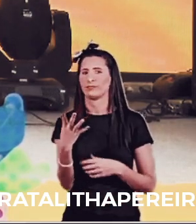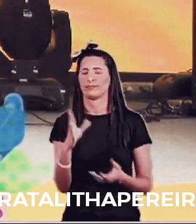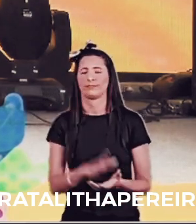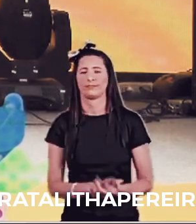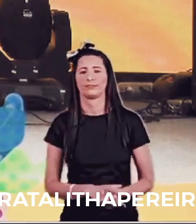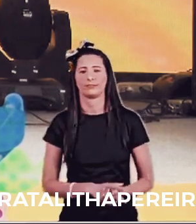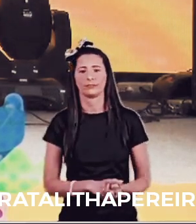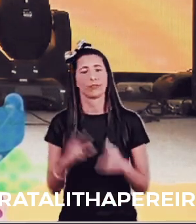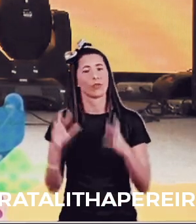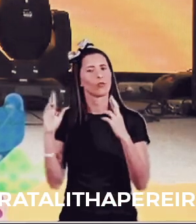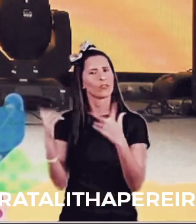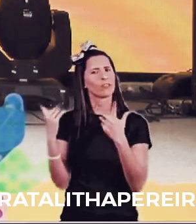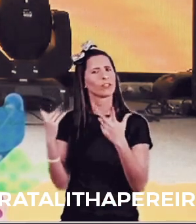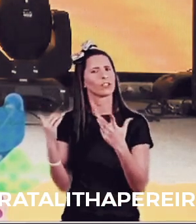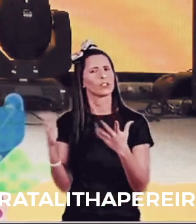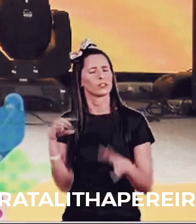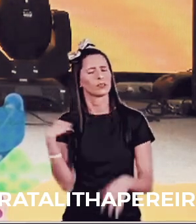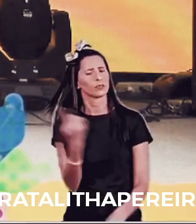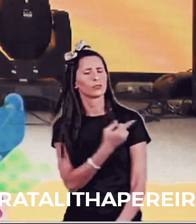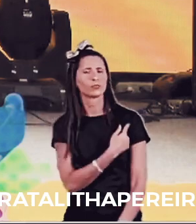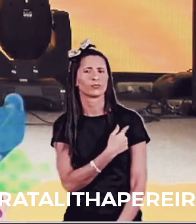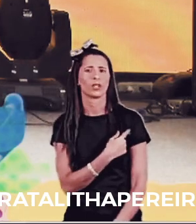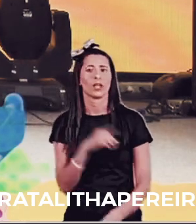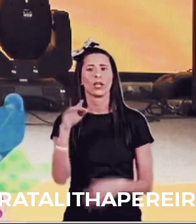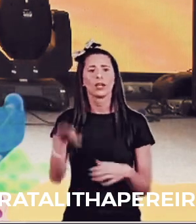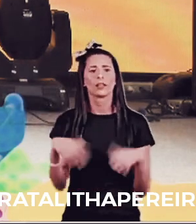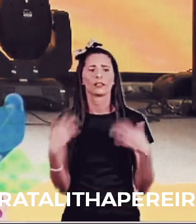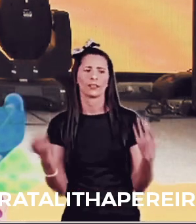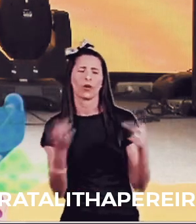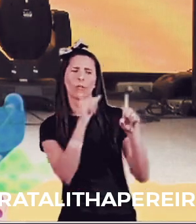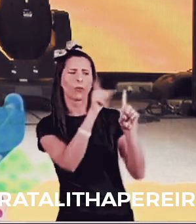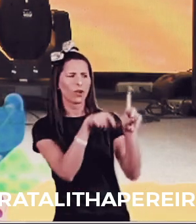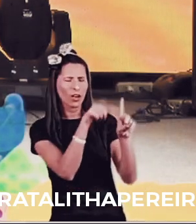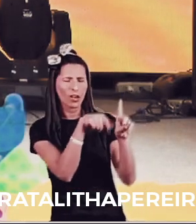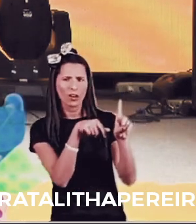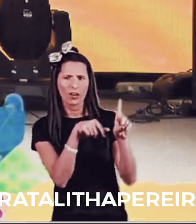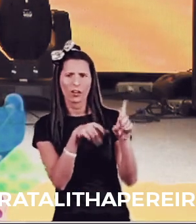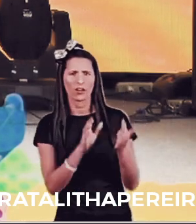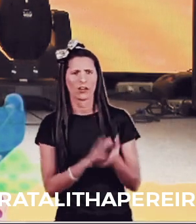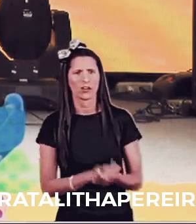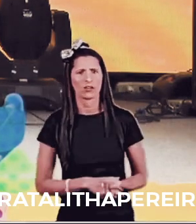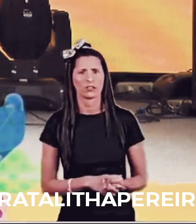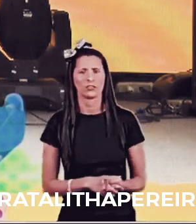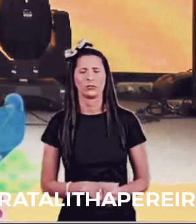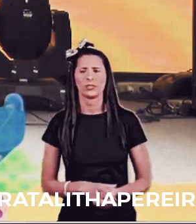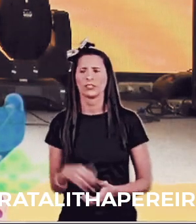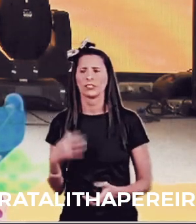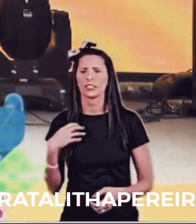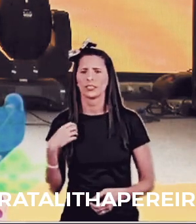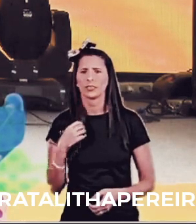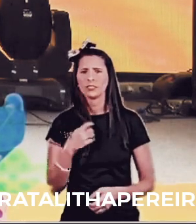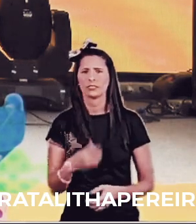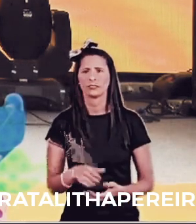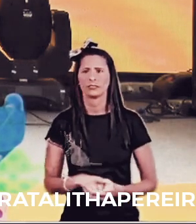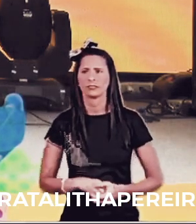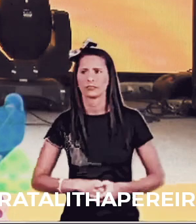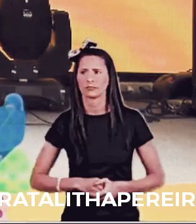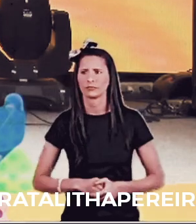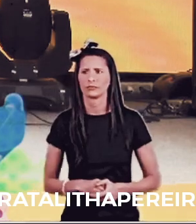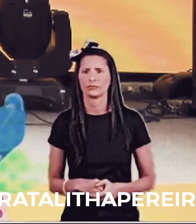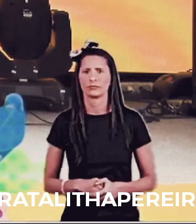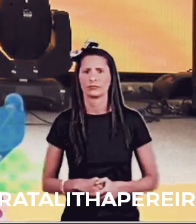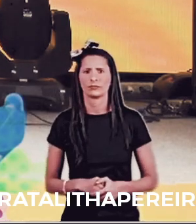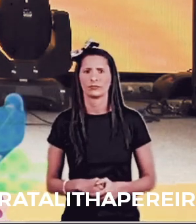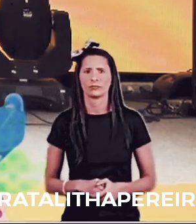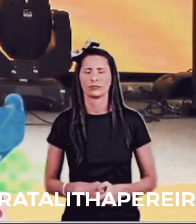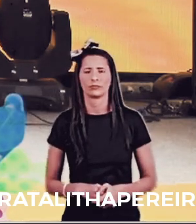em que Shrek foi enganado. Shrek foi enganado porque ele pensava que era feio ser diferente. Mas é